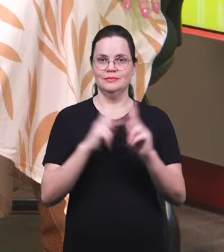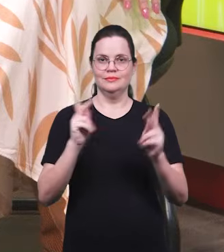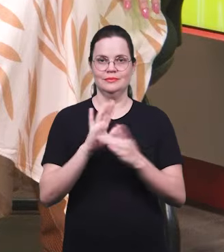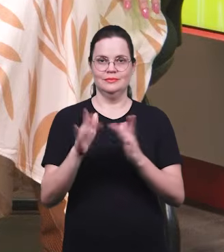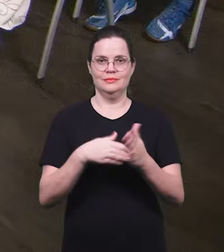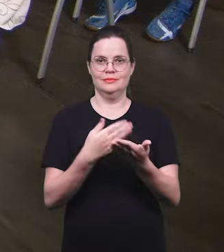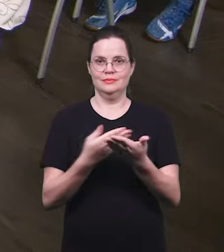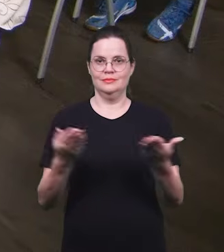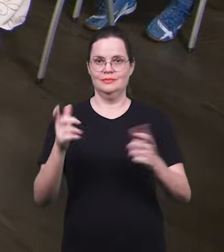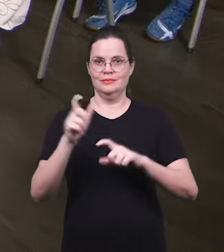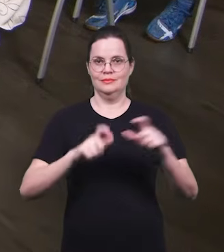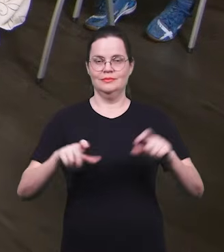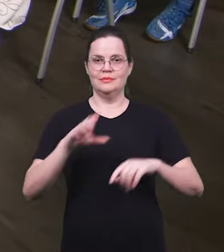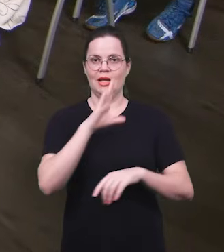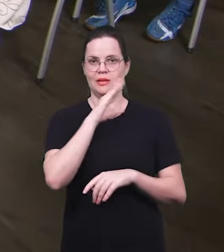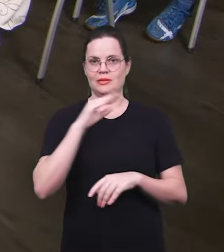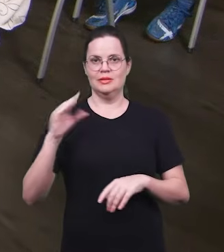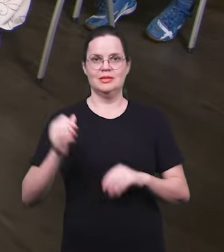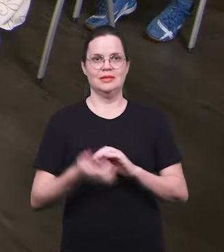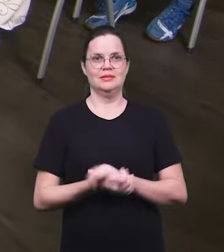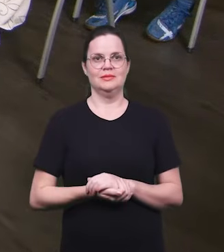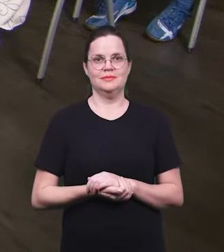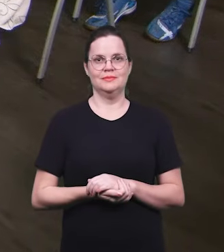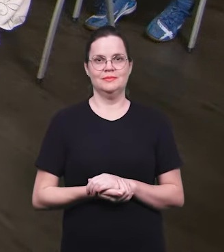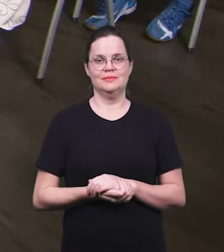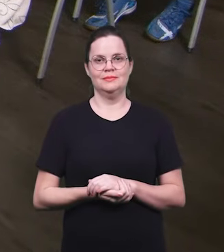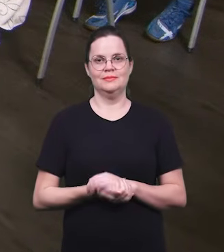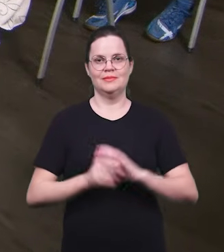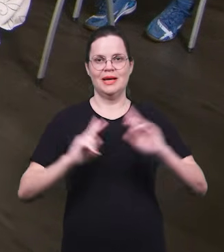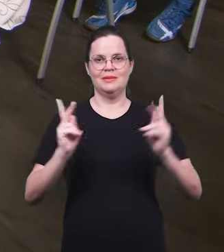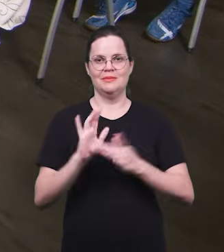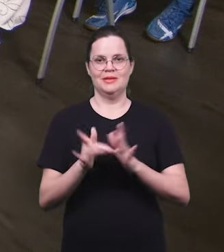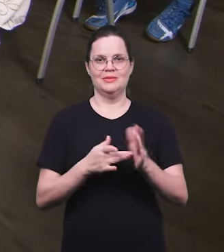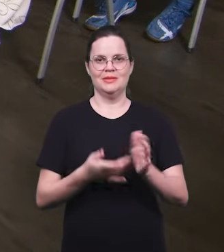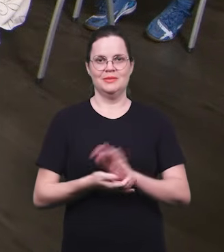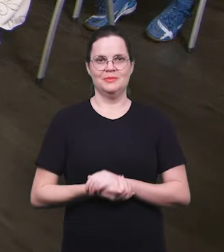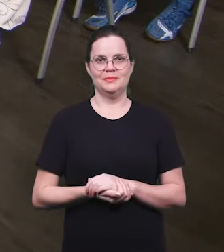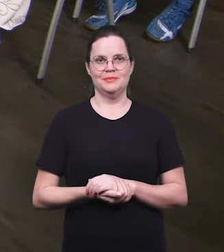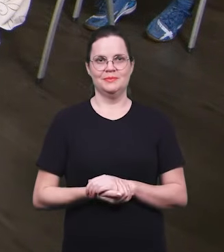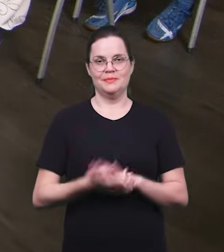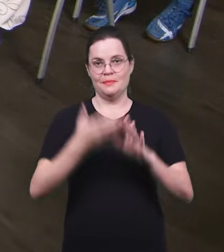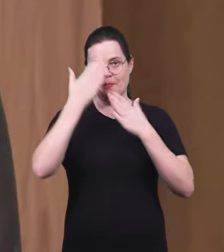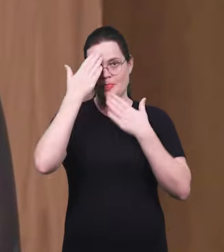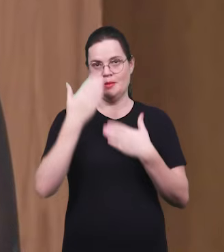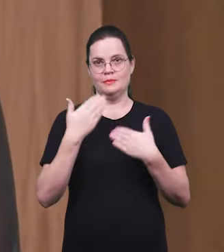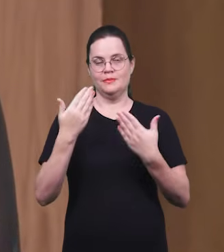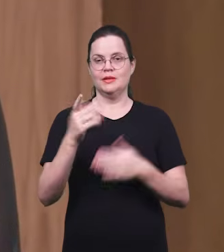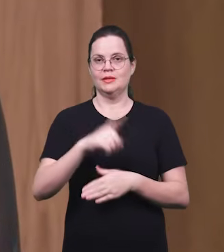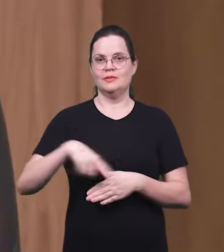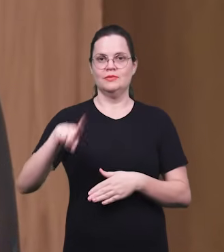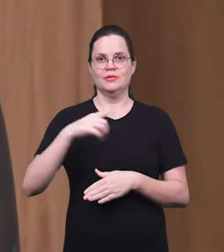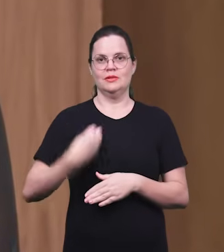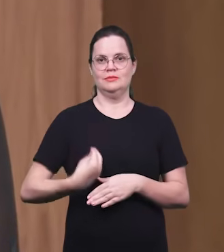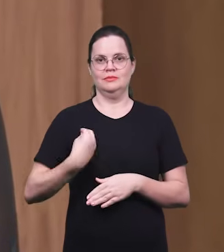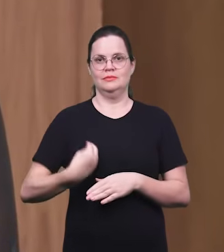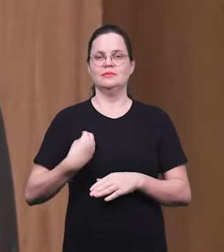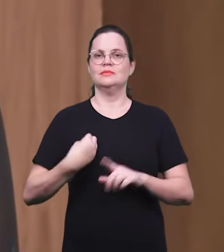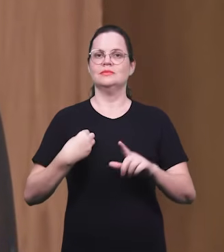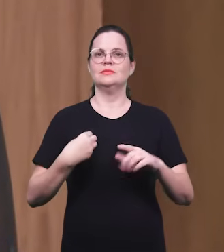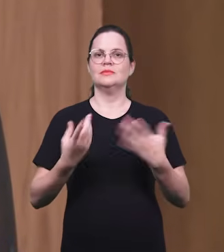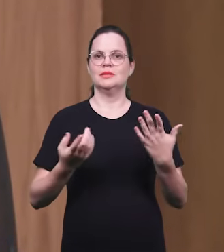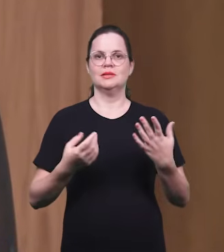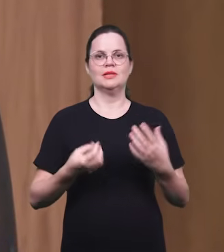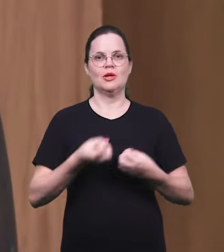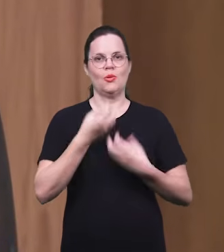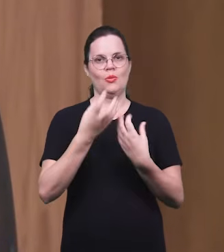Vanessa. E a paz do Senhor a todos os adolescentes. Paz do Senhor! Muito obrigada a vocês que